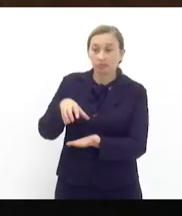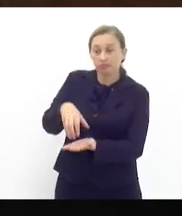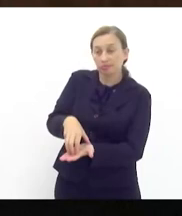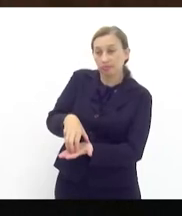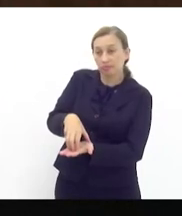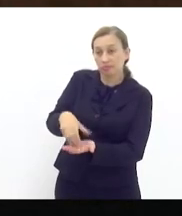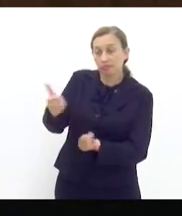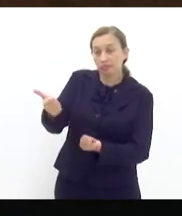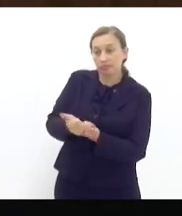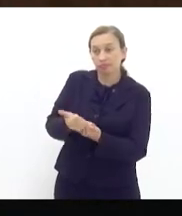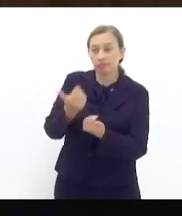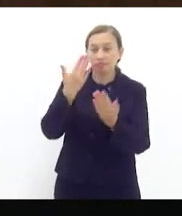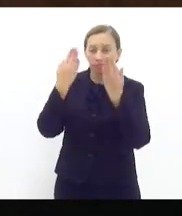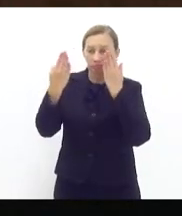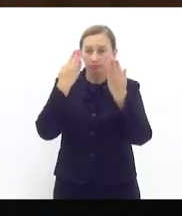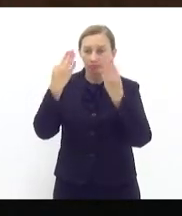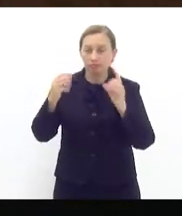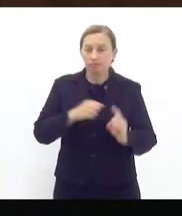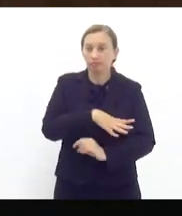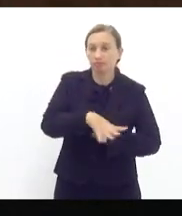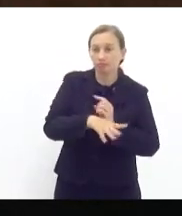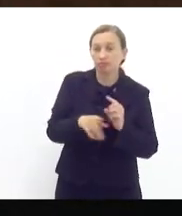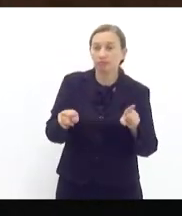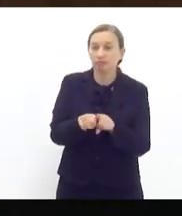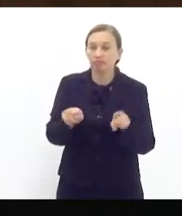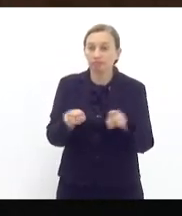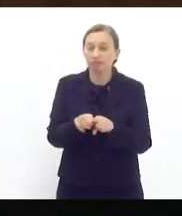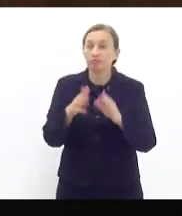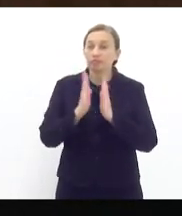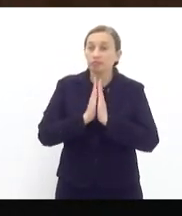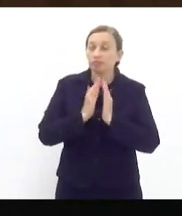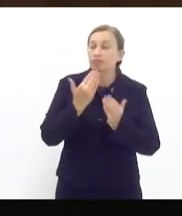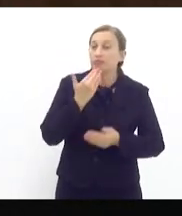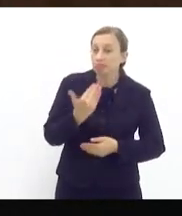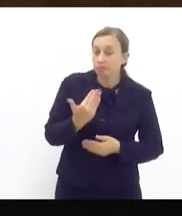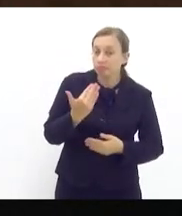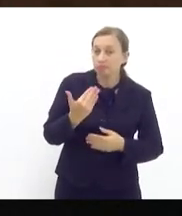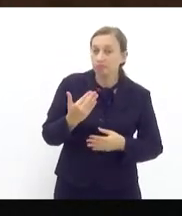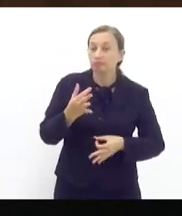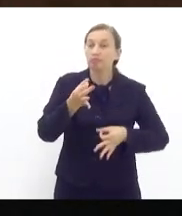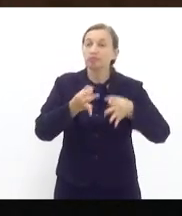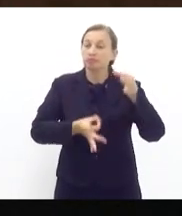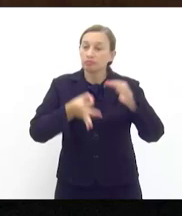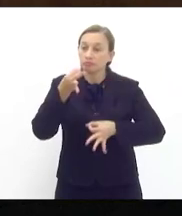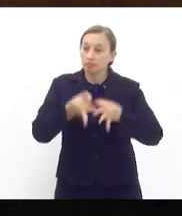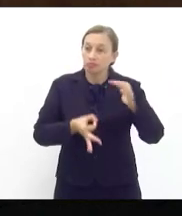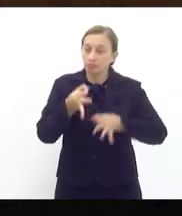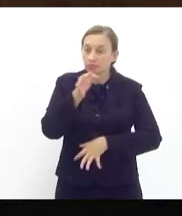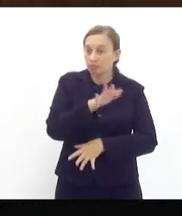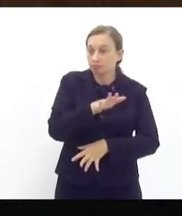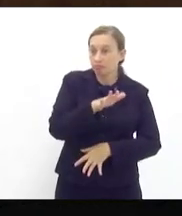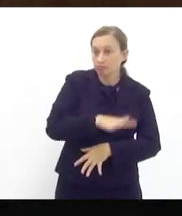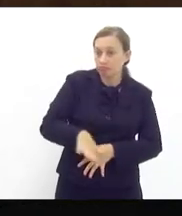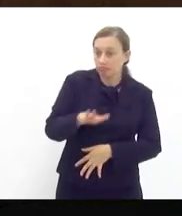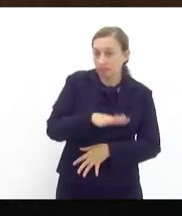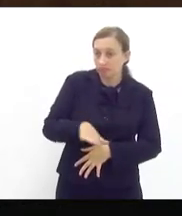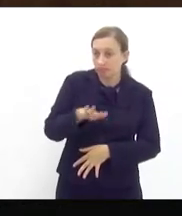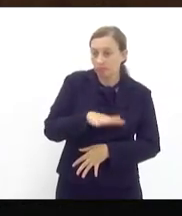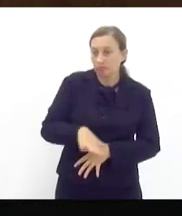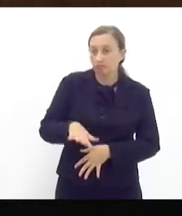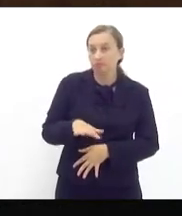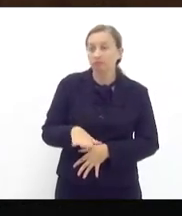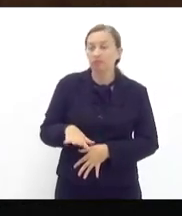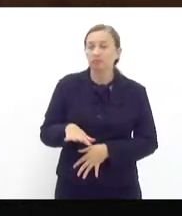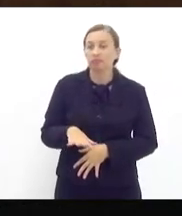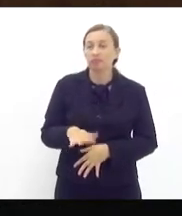psicossocial bem como a solicitação ao juiz da vara da infância e da juventude com vistas